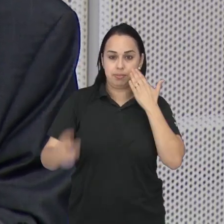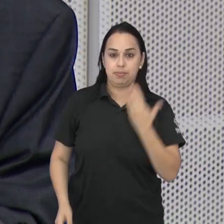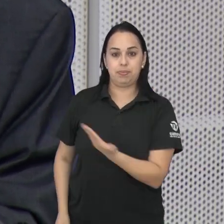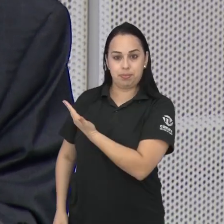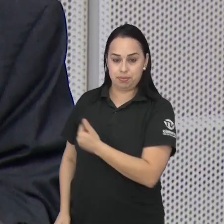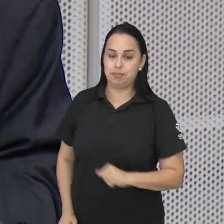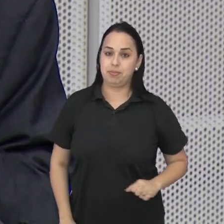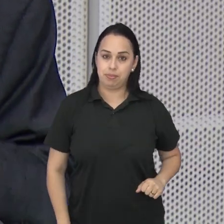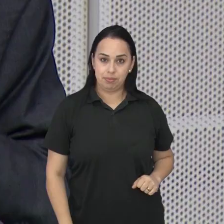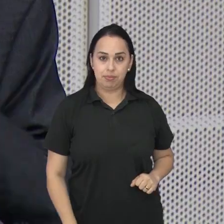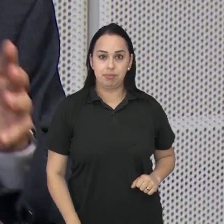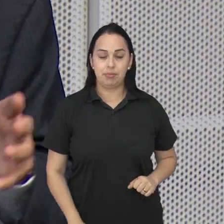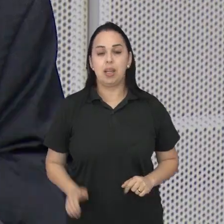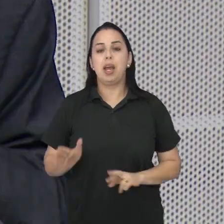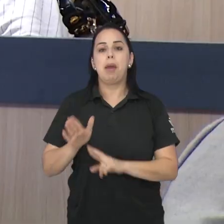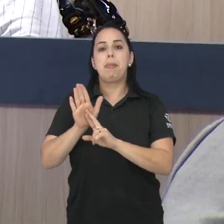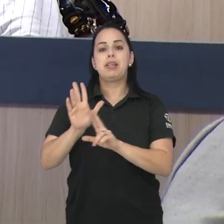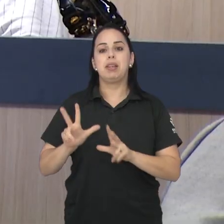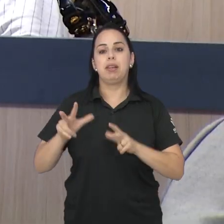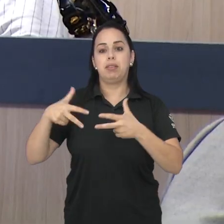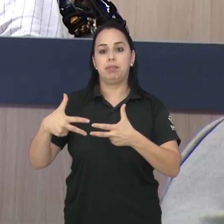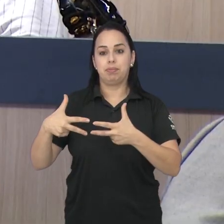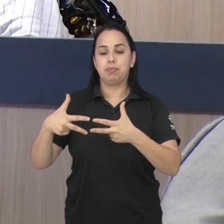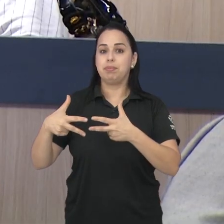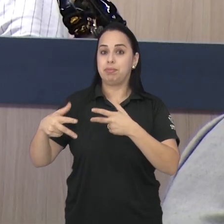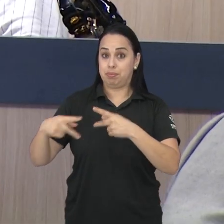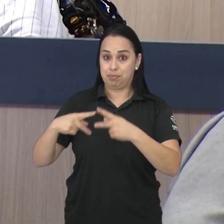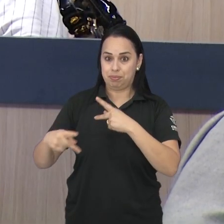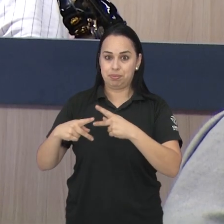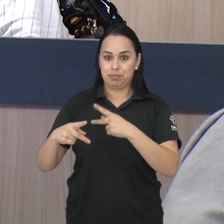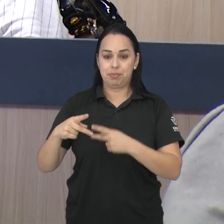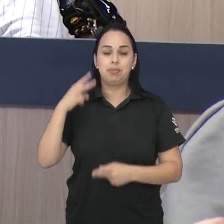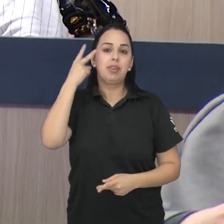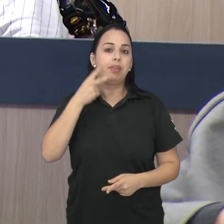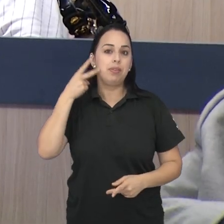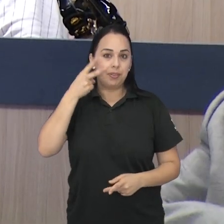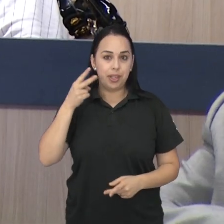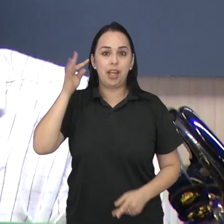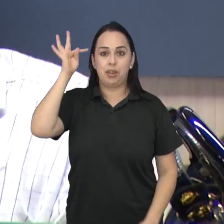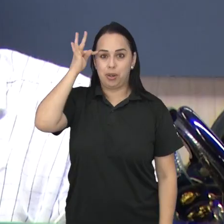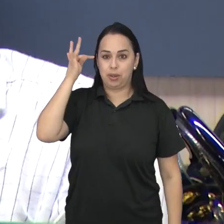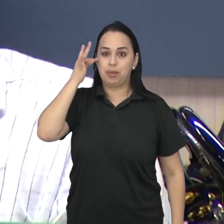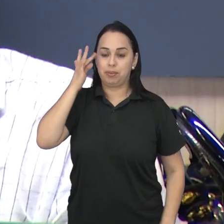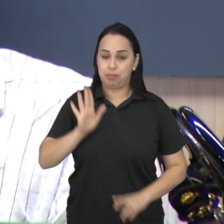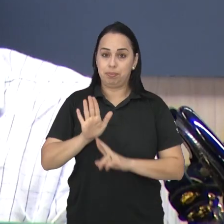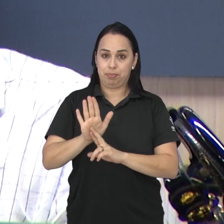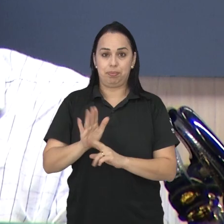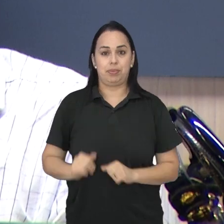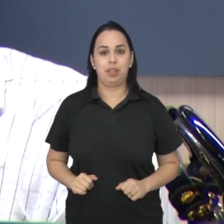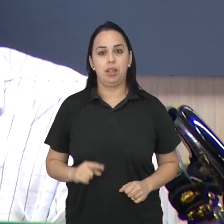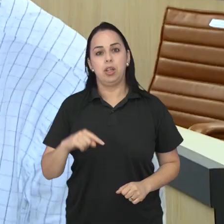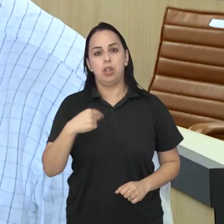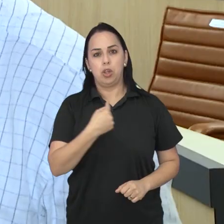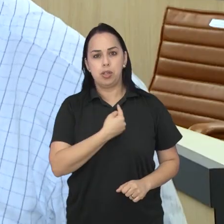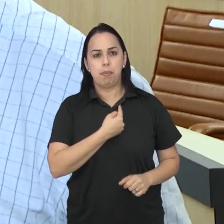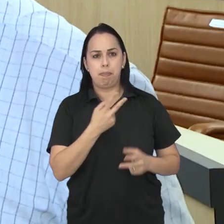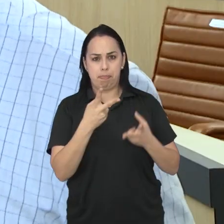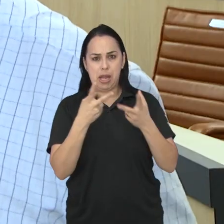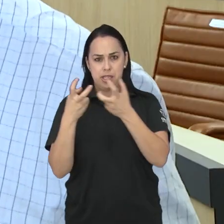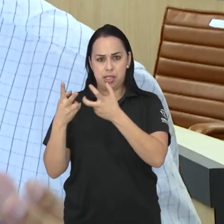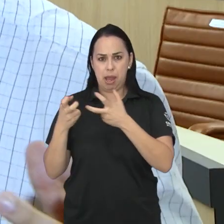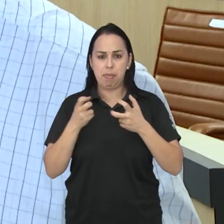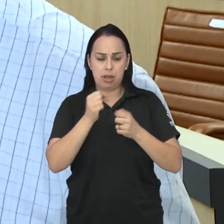São Paulo, Varran Agopian. Representando a Câmara Municipal de São José dos Campos, o vereador Tomás Henrique. A